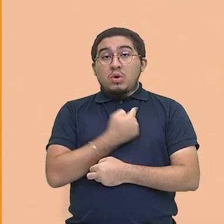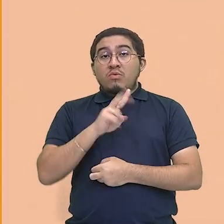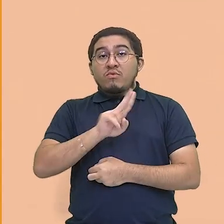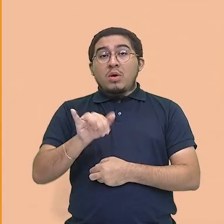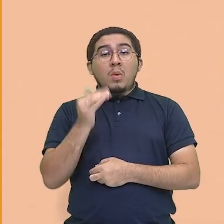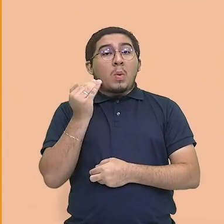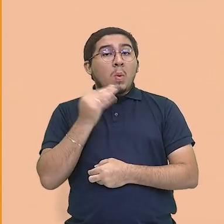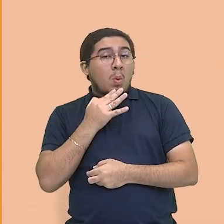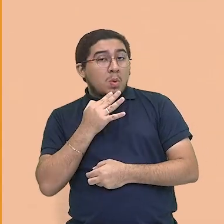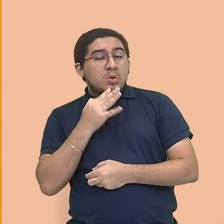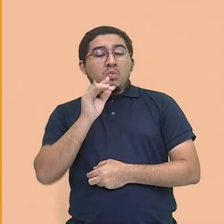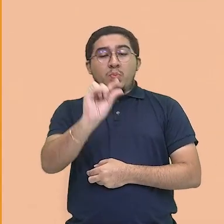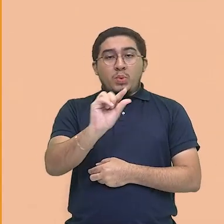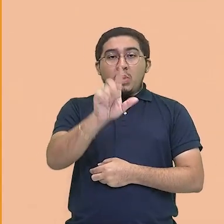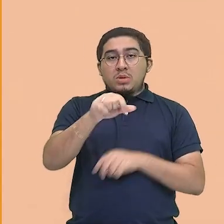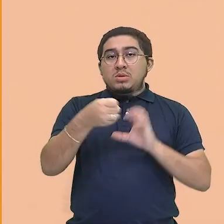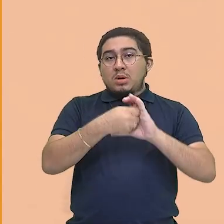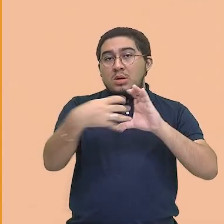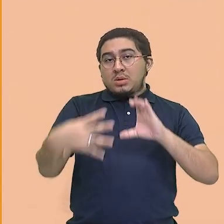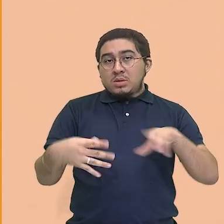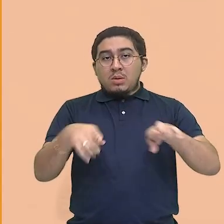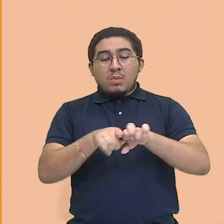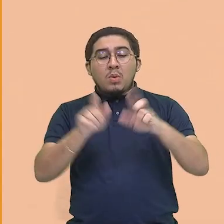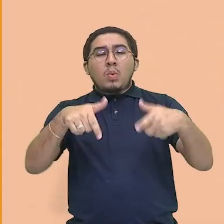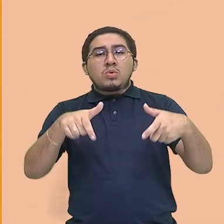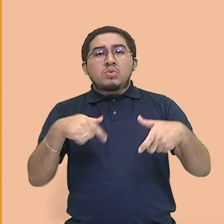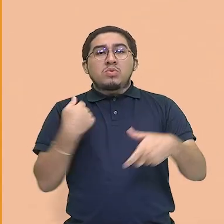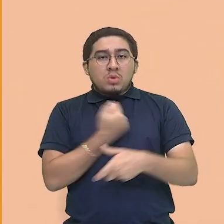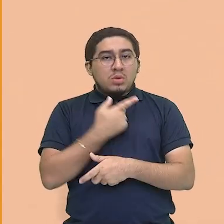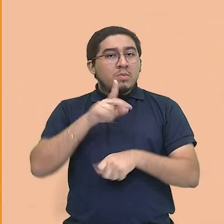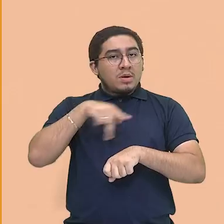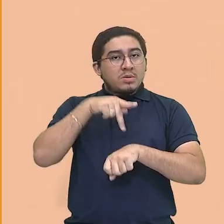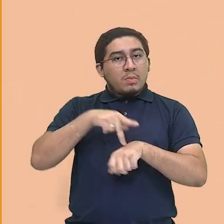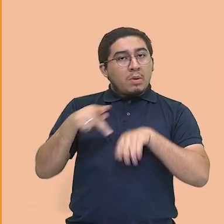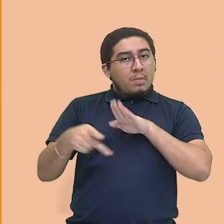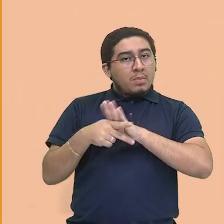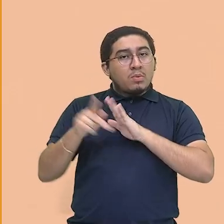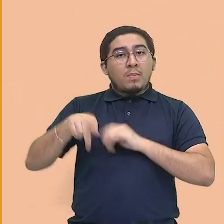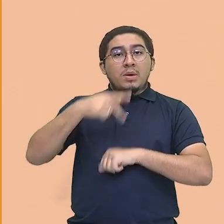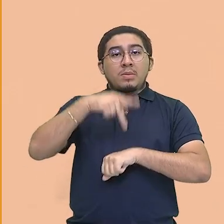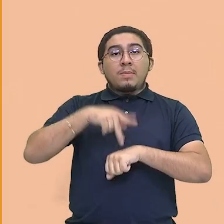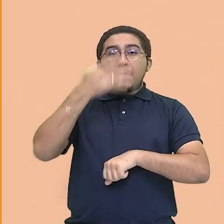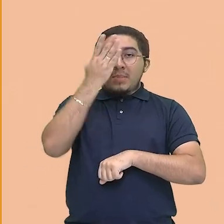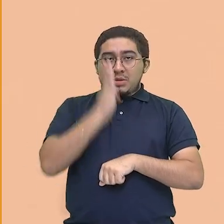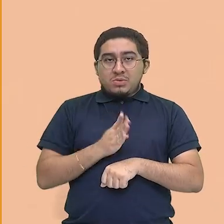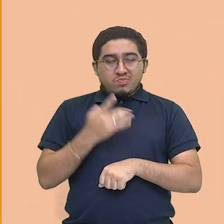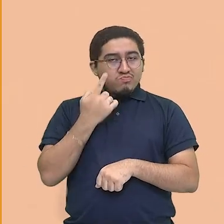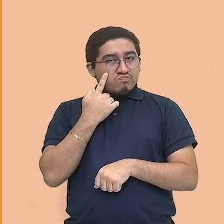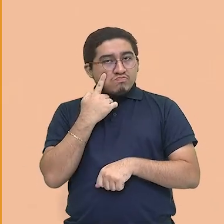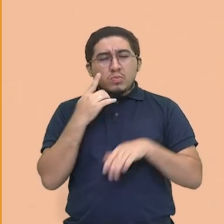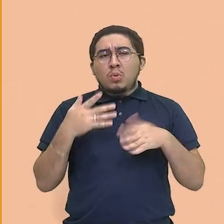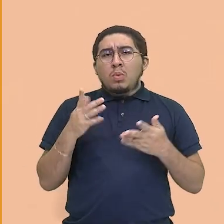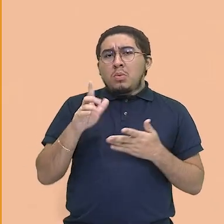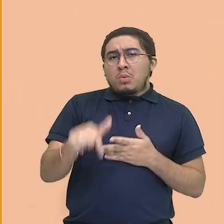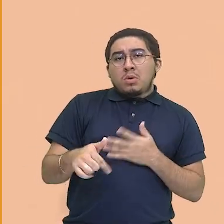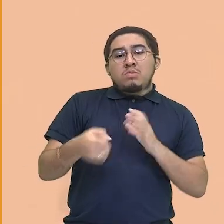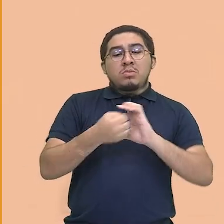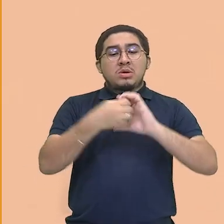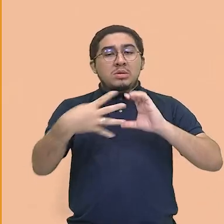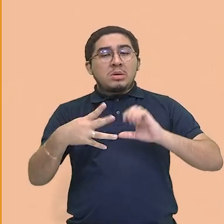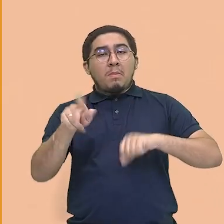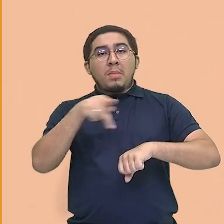um pouquinho dessas características aqui do nosso país, do Brasil. E quais são